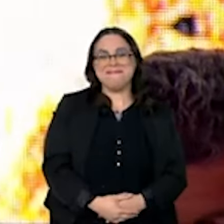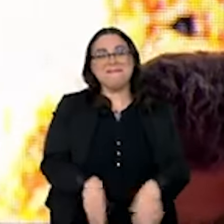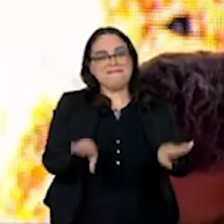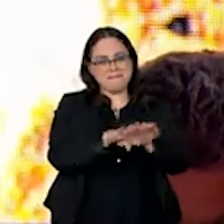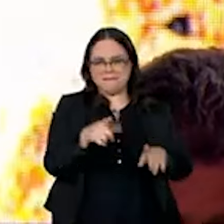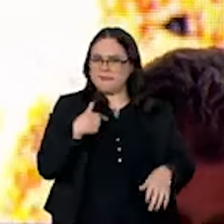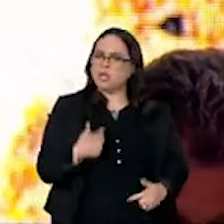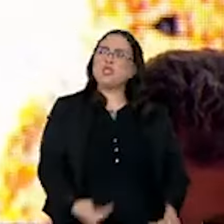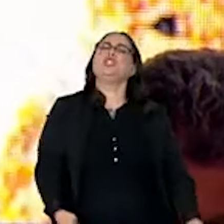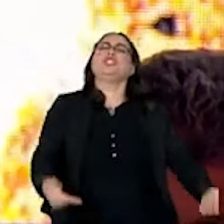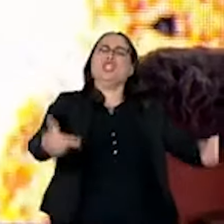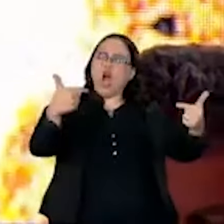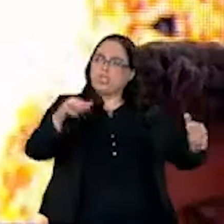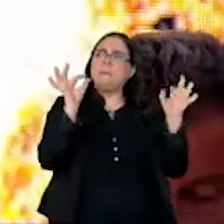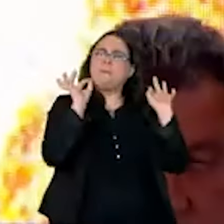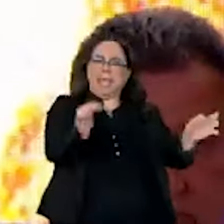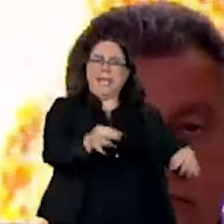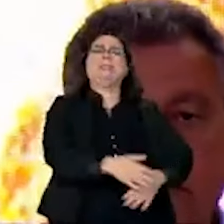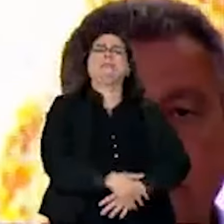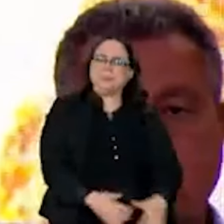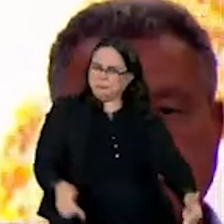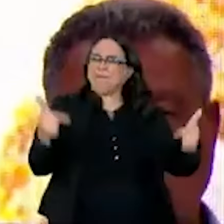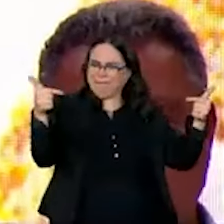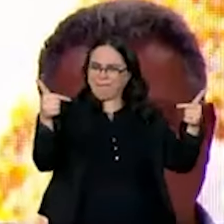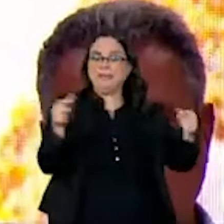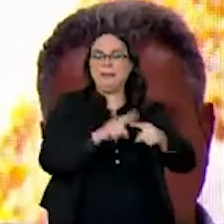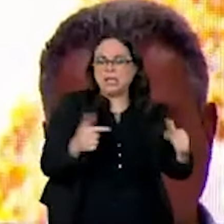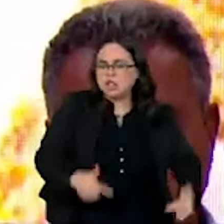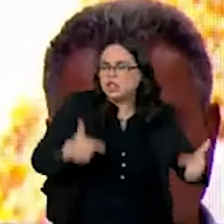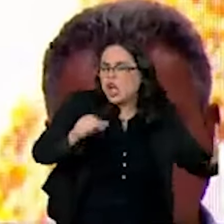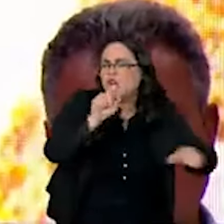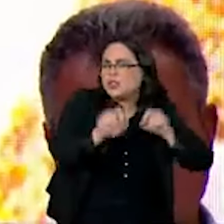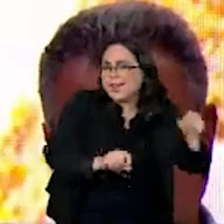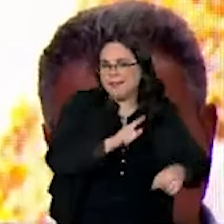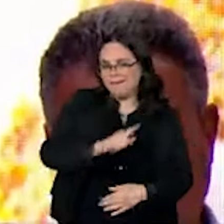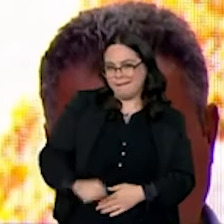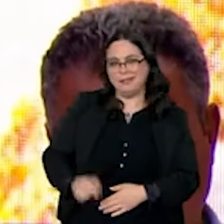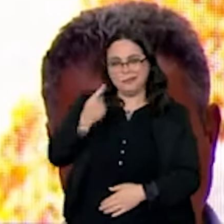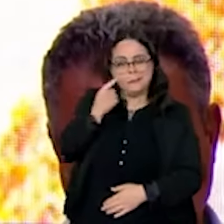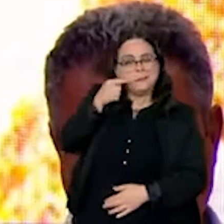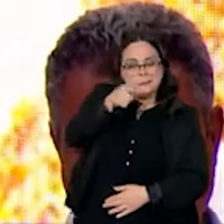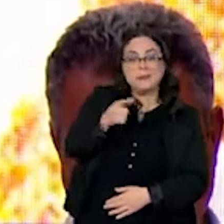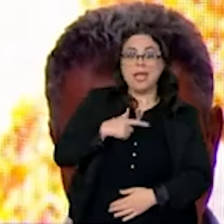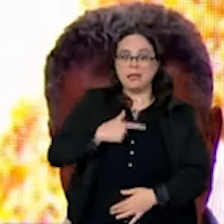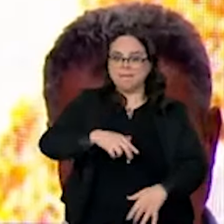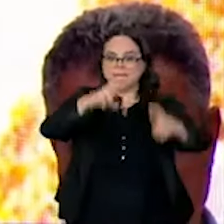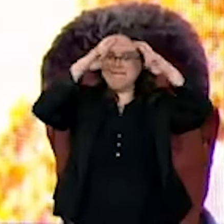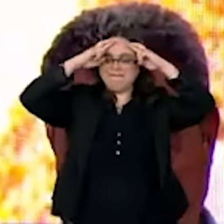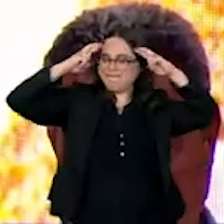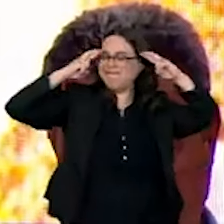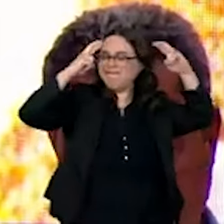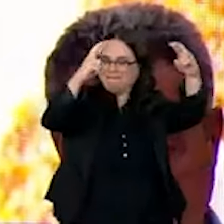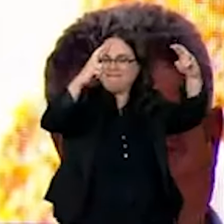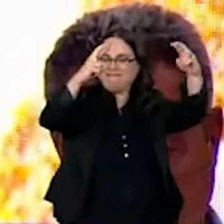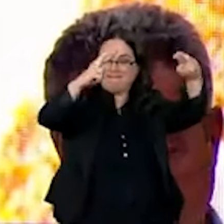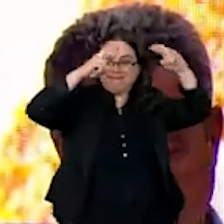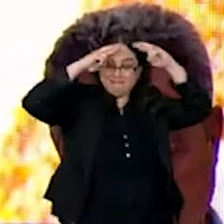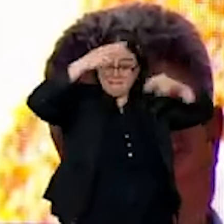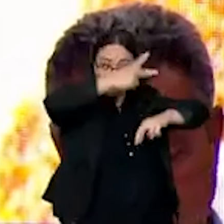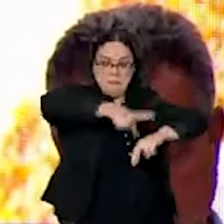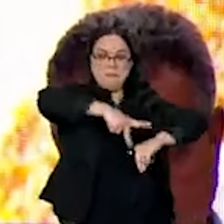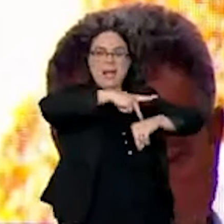Então eu tenho muita sorte. Mas mais do que sorte, governador, eu tenho respeito por esse